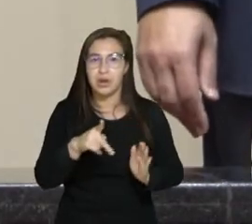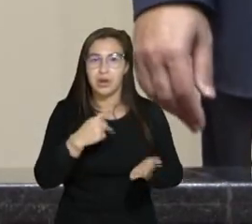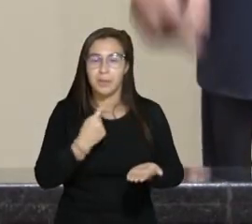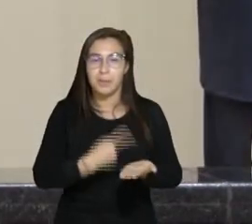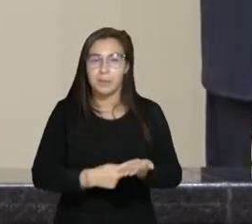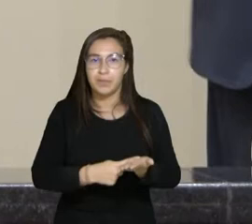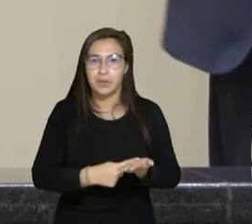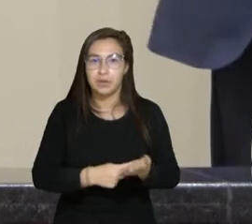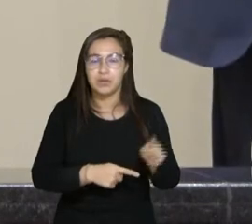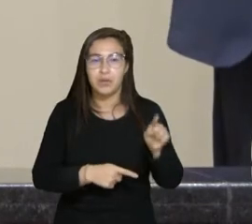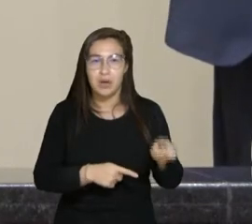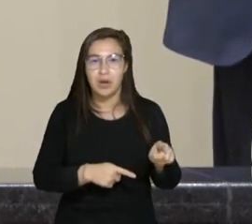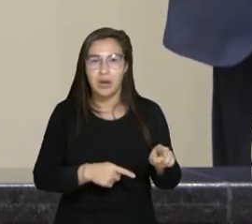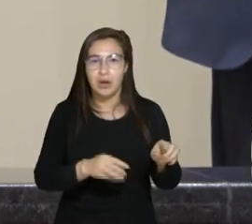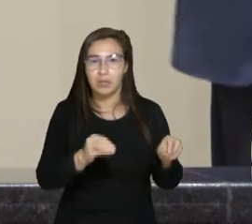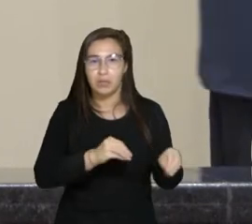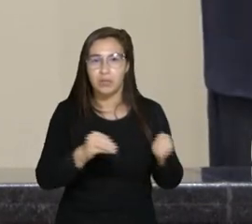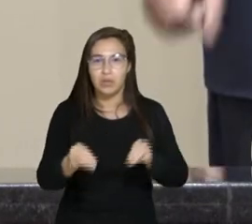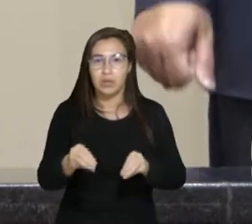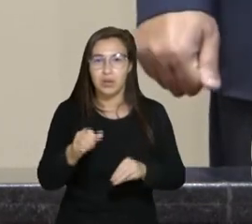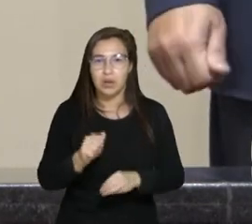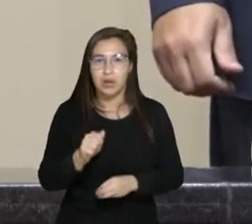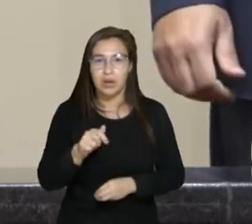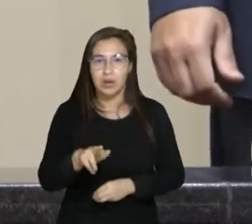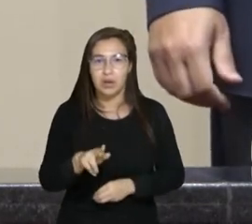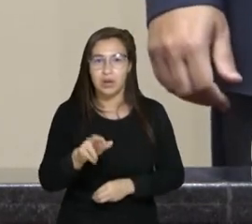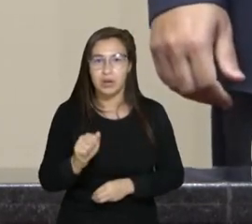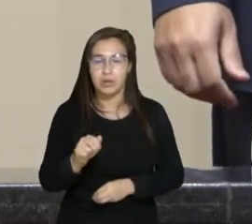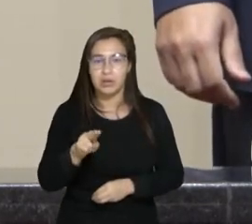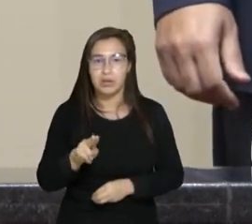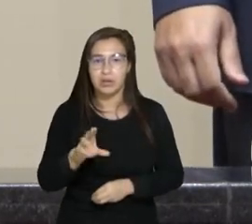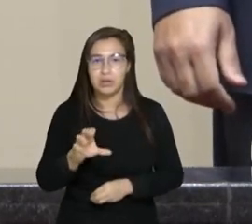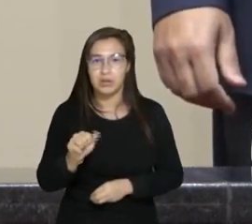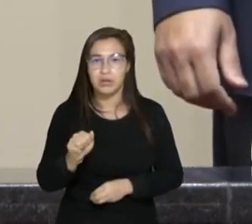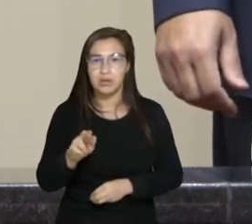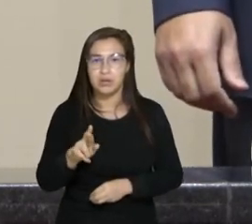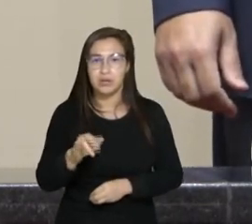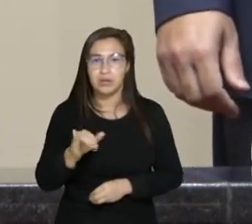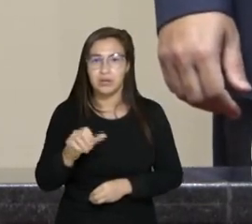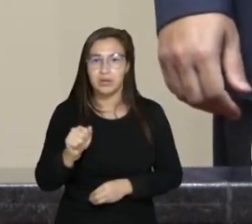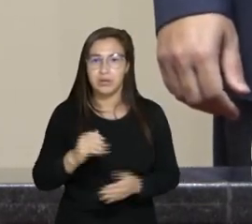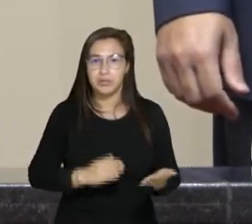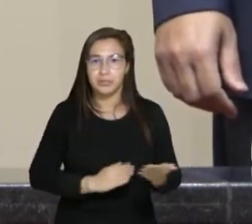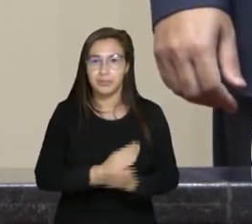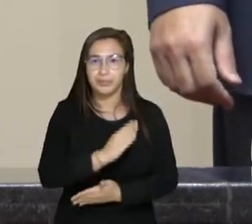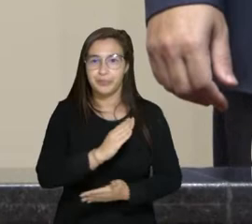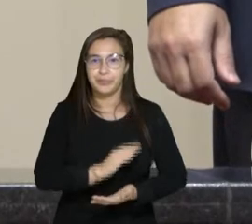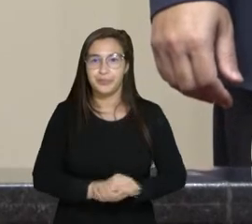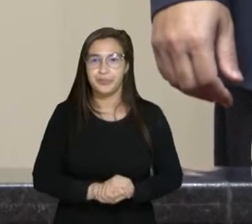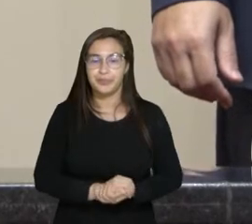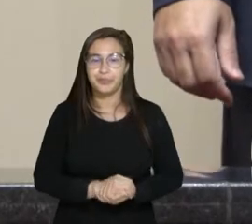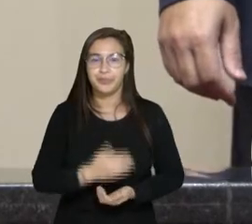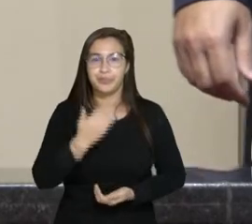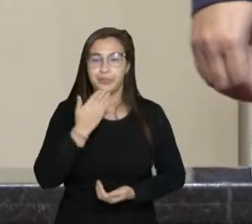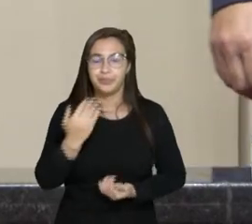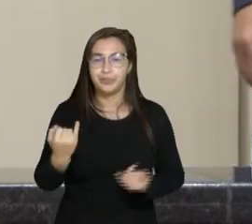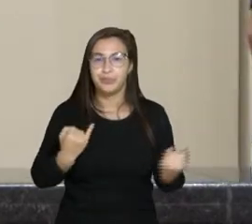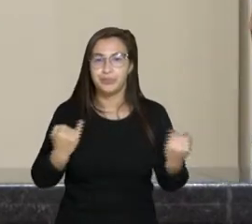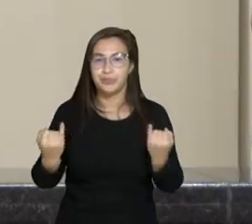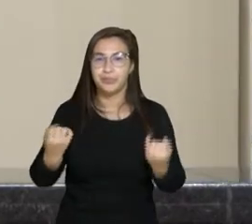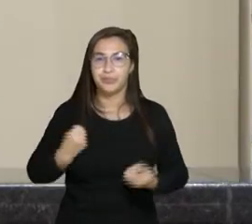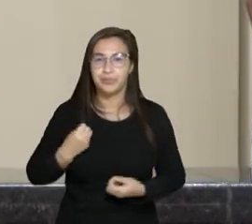Araucárias em discussão em votação aprovado em o pedido